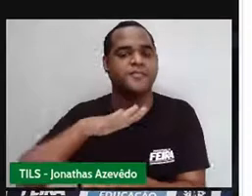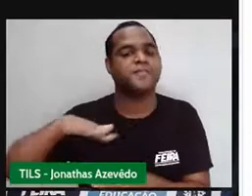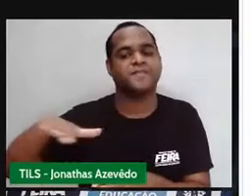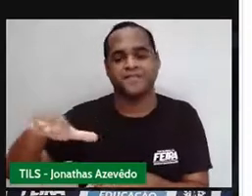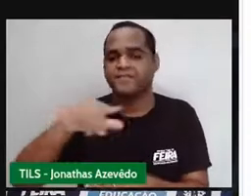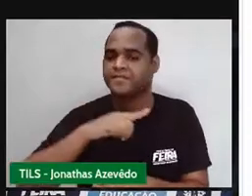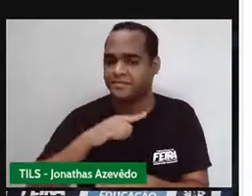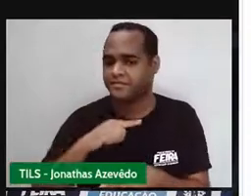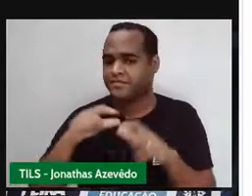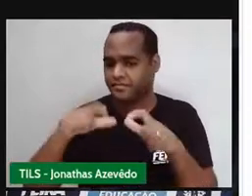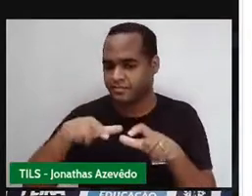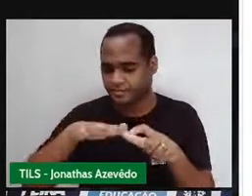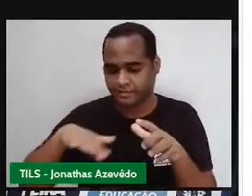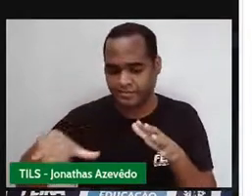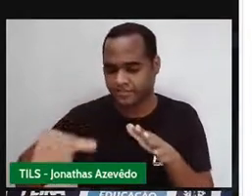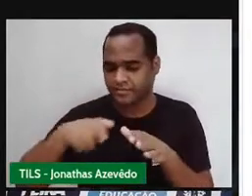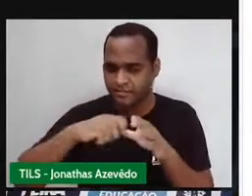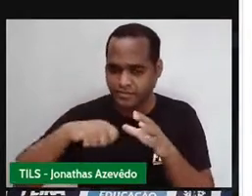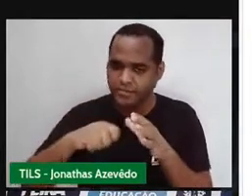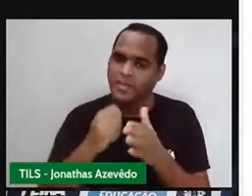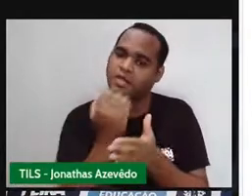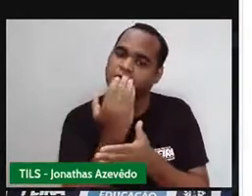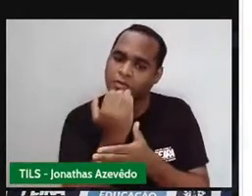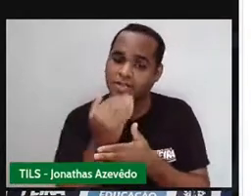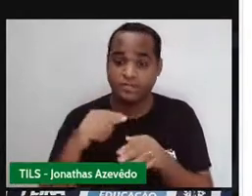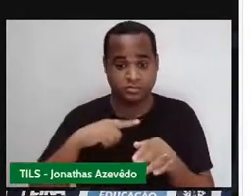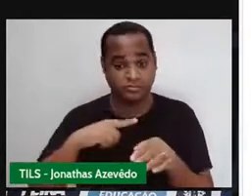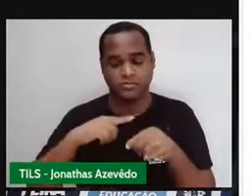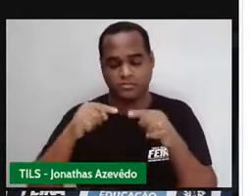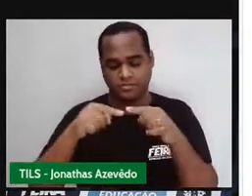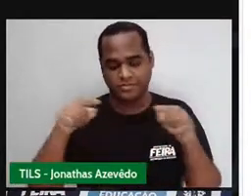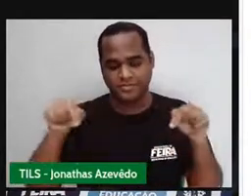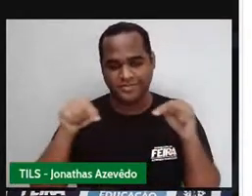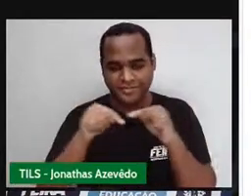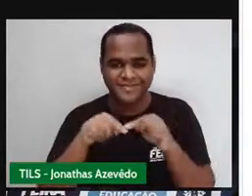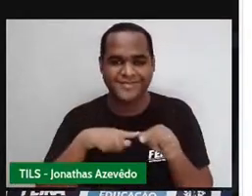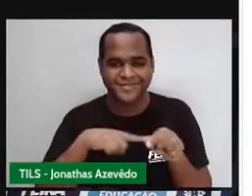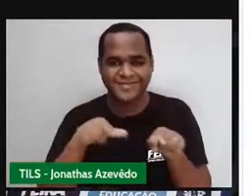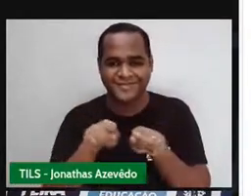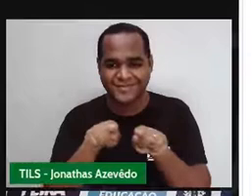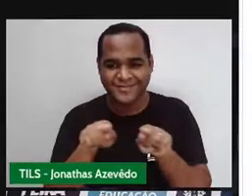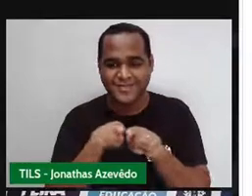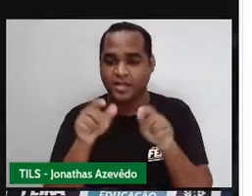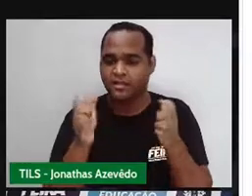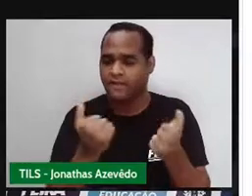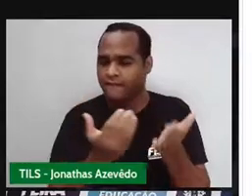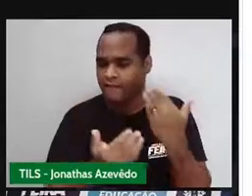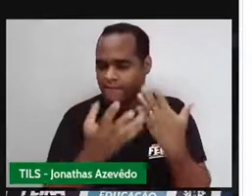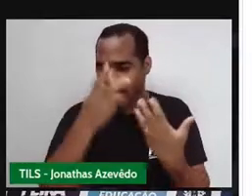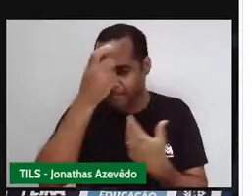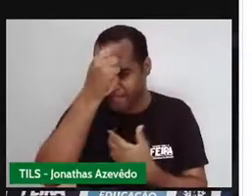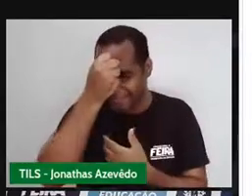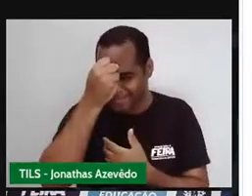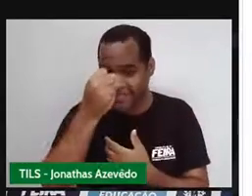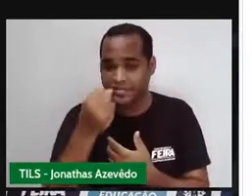áreas da cozinha e sala né vem comigo porque apesar de a